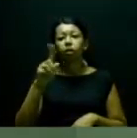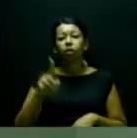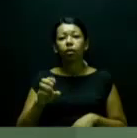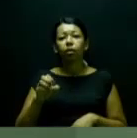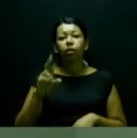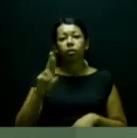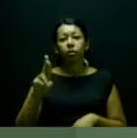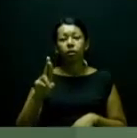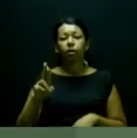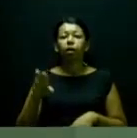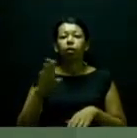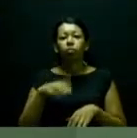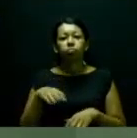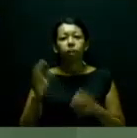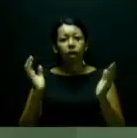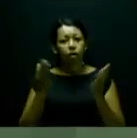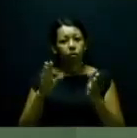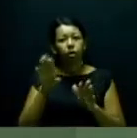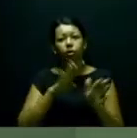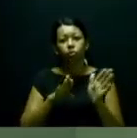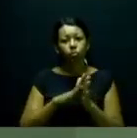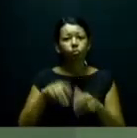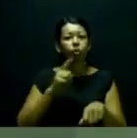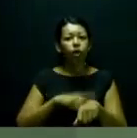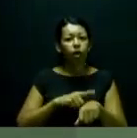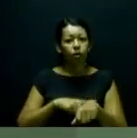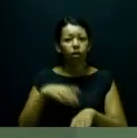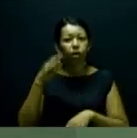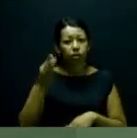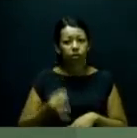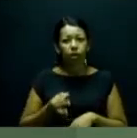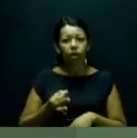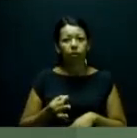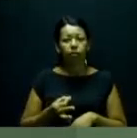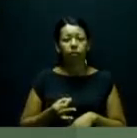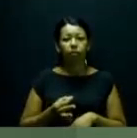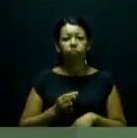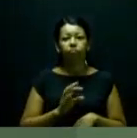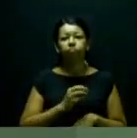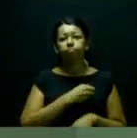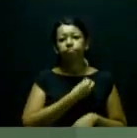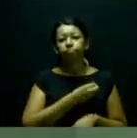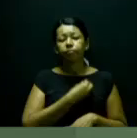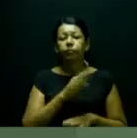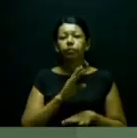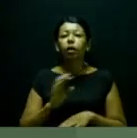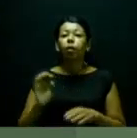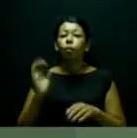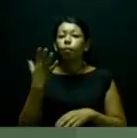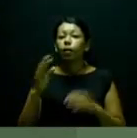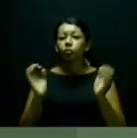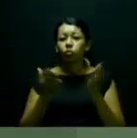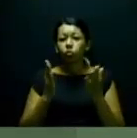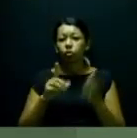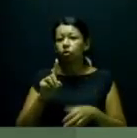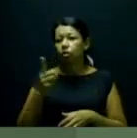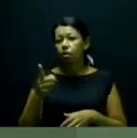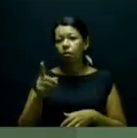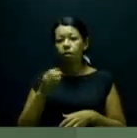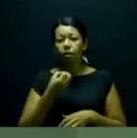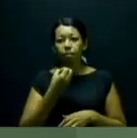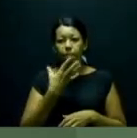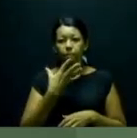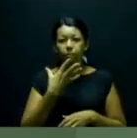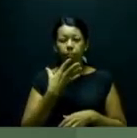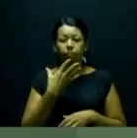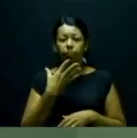Agora, tudo tem momento. Tudo nessa vida tem momento. O momento hoje não é propício para Cubatão da nada de